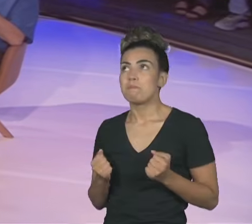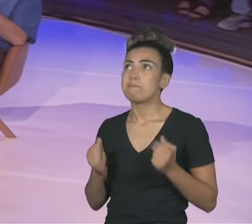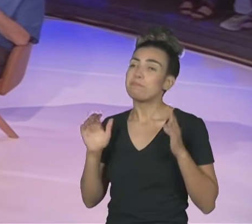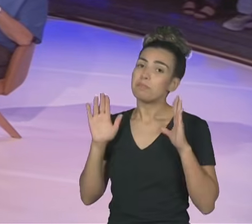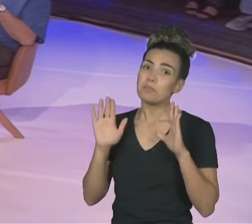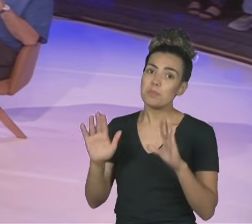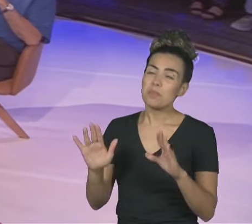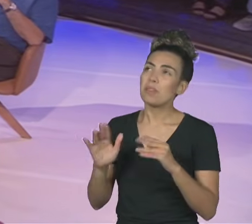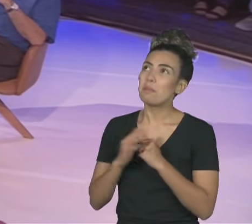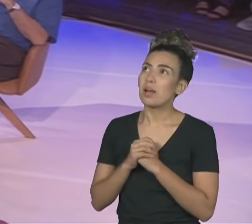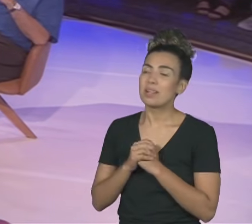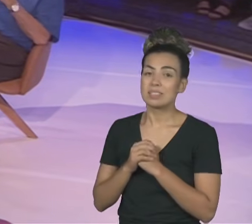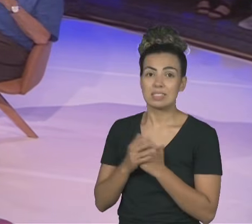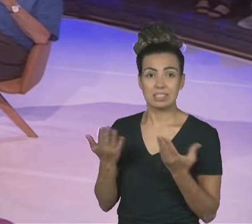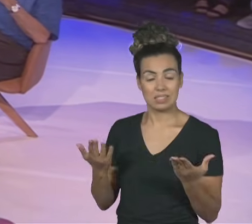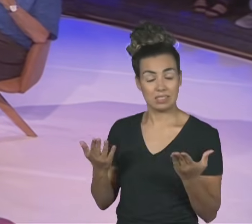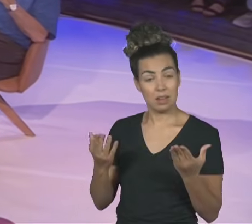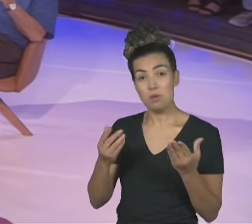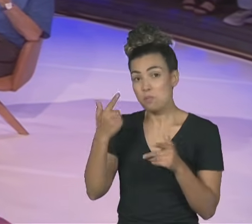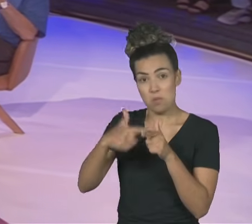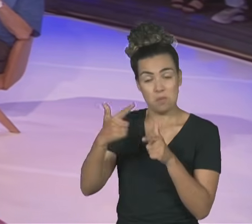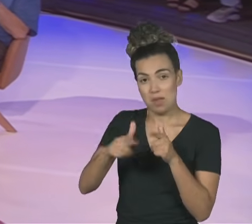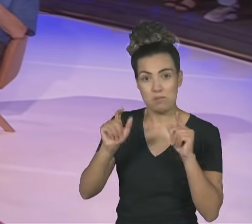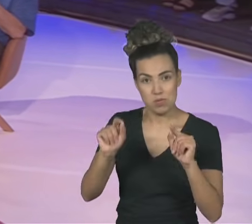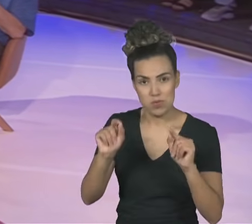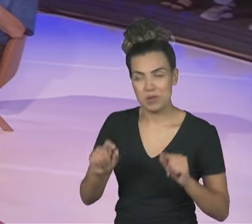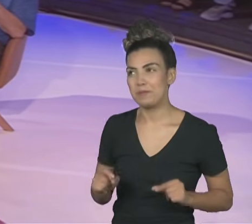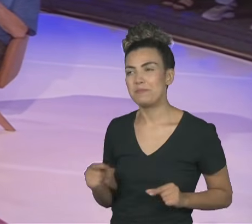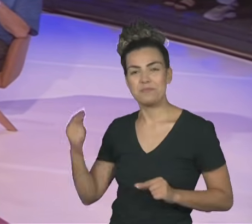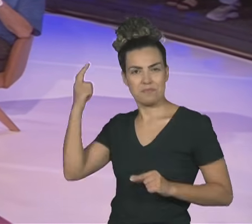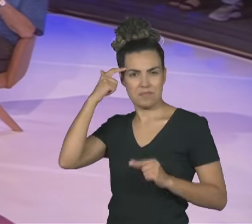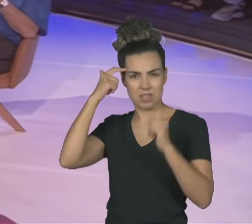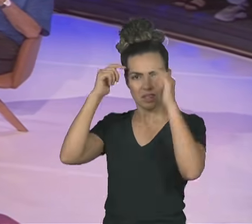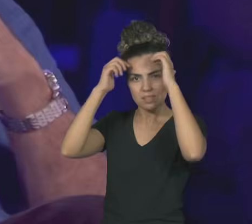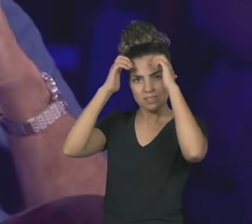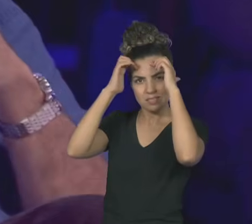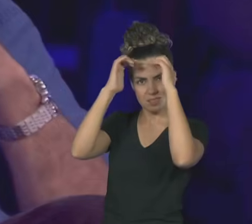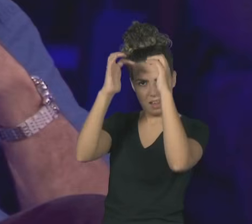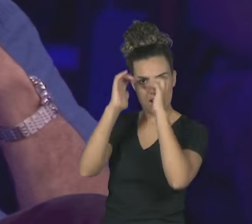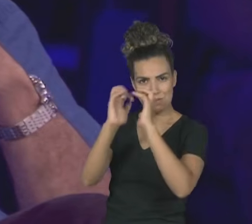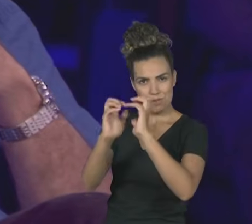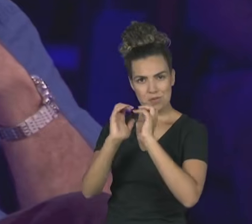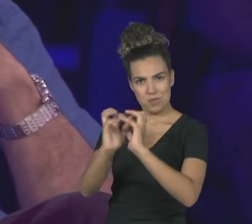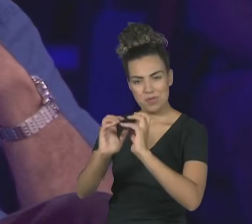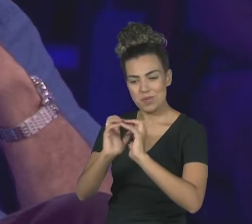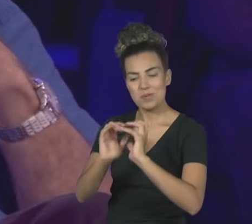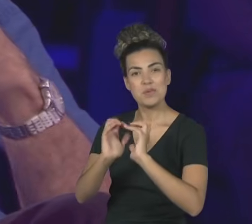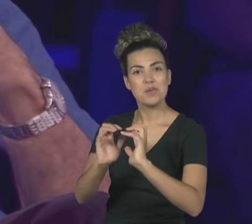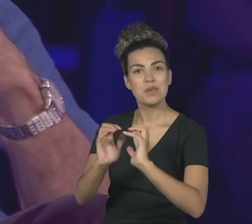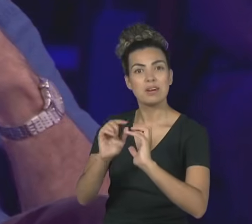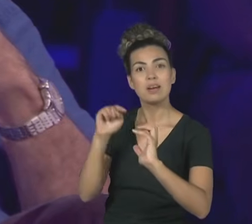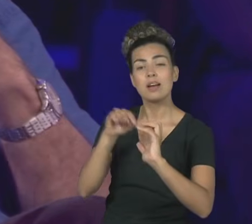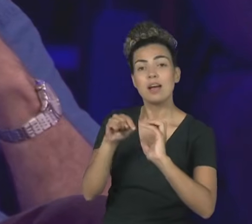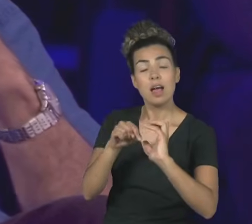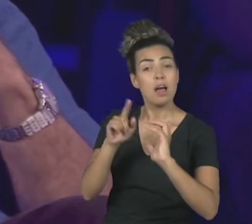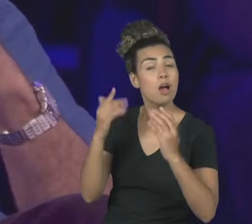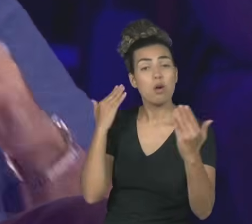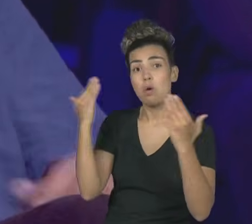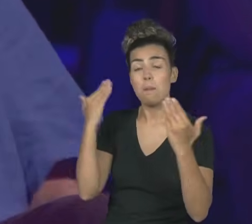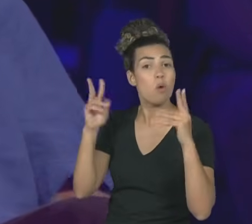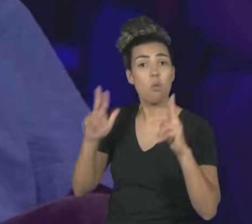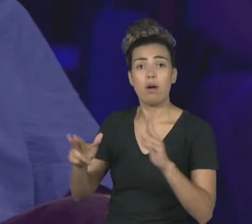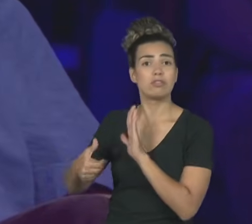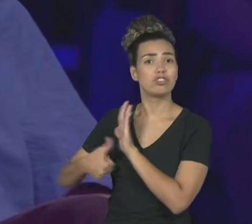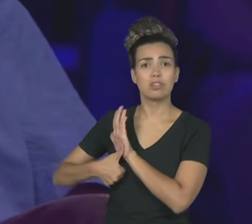seguida, é que nosso cérebro, para usar a neurociência, ele é como nossa impressão digital, não tem outro